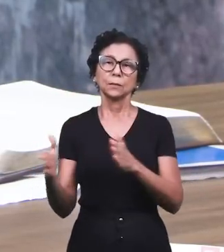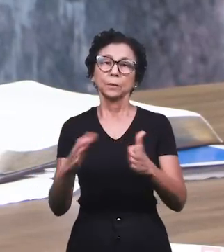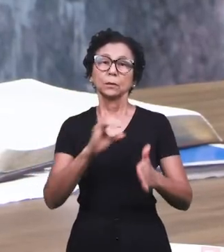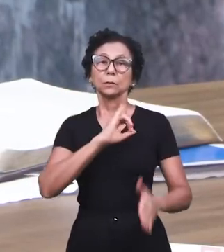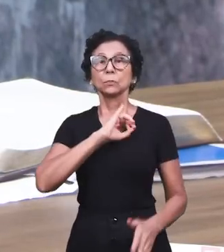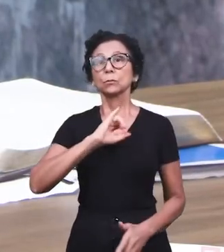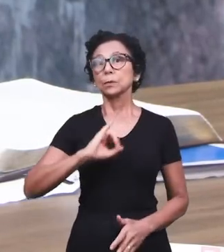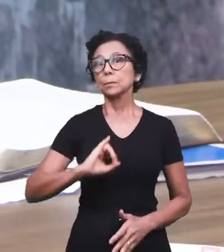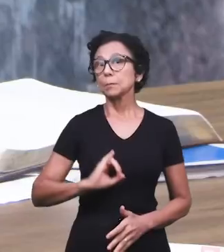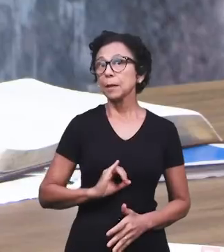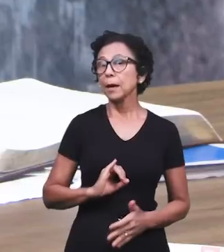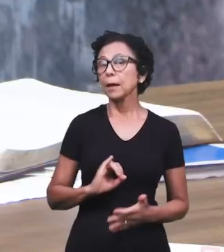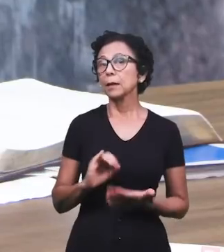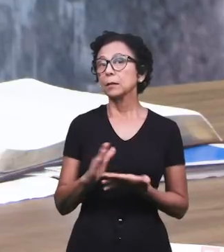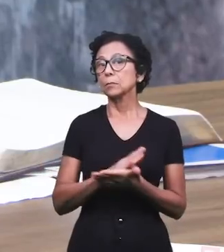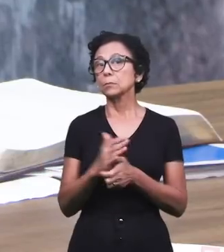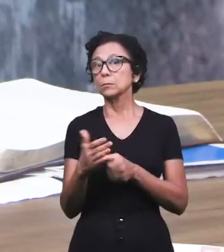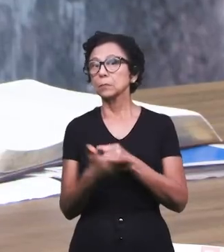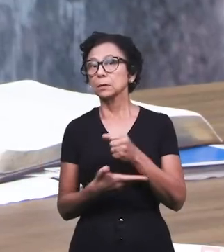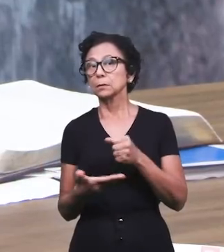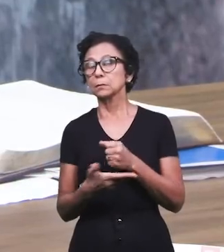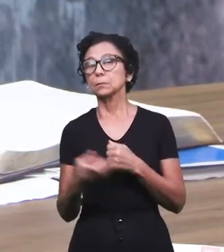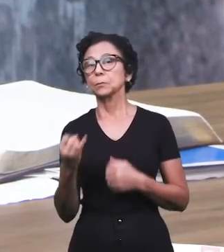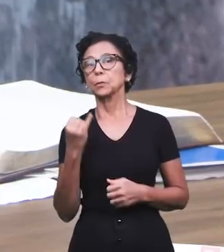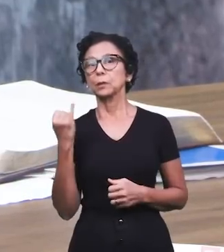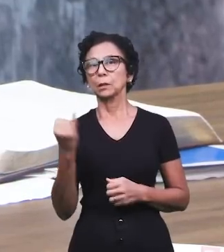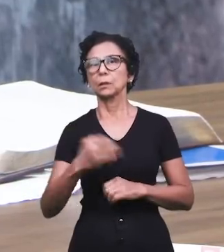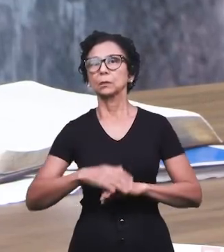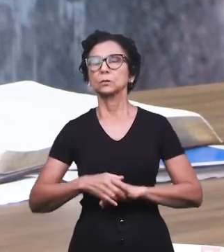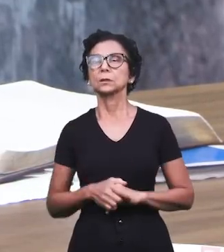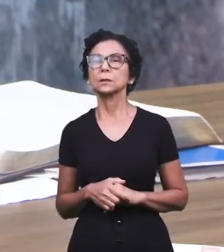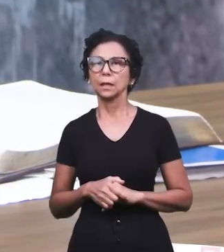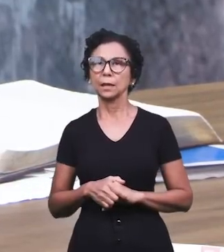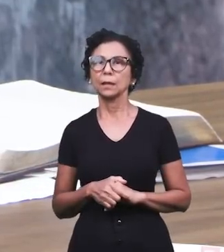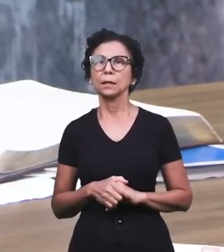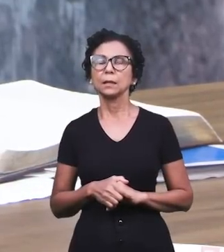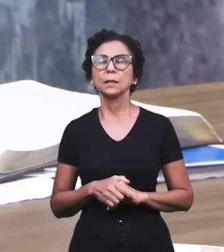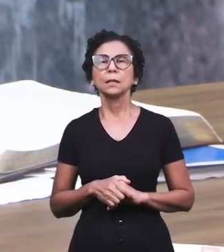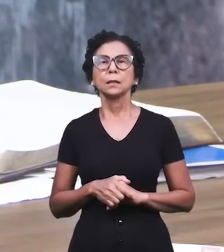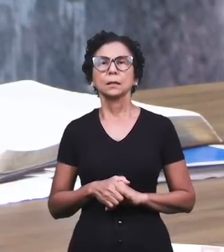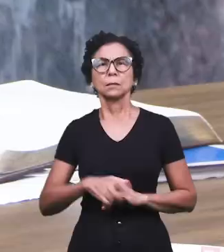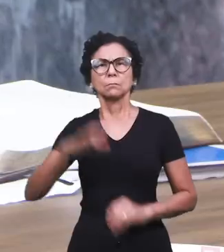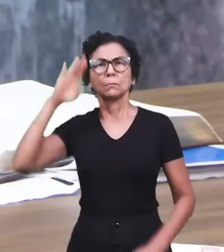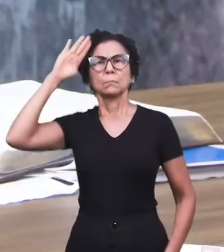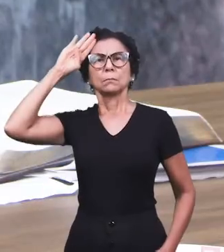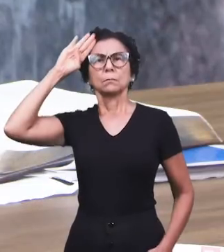tinha algumas bases muito importantes, uma delas era o militarismo. Foi por meio das